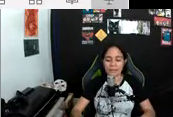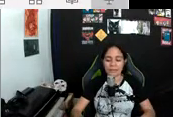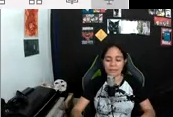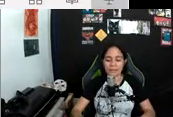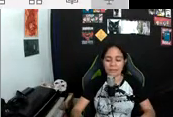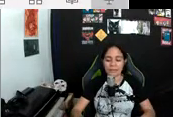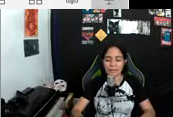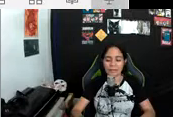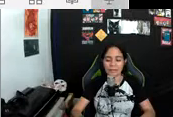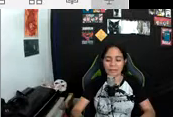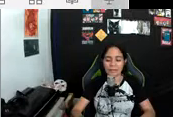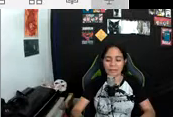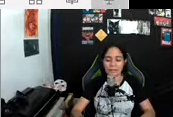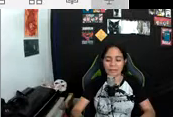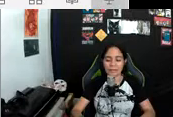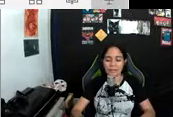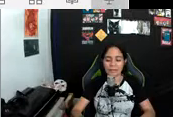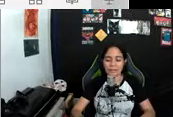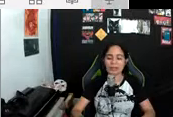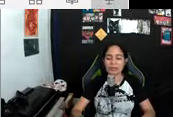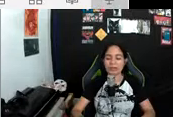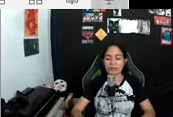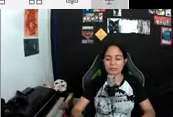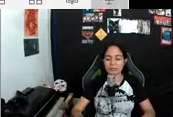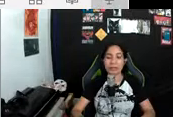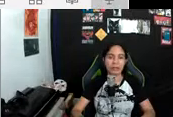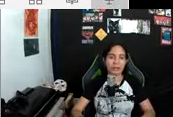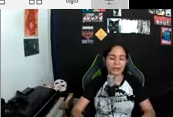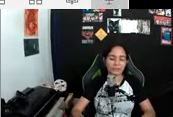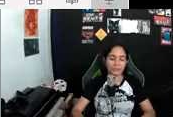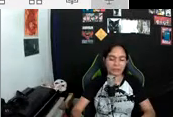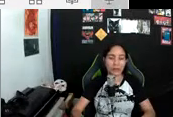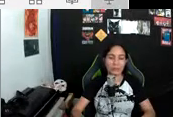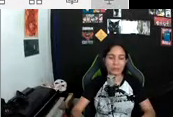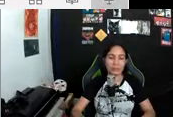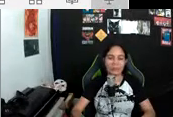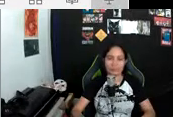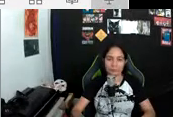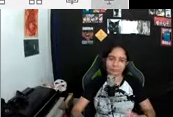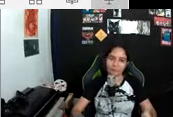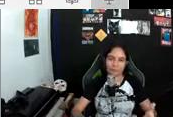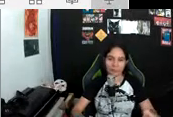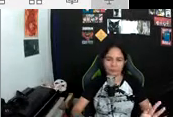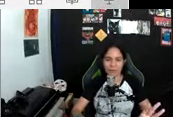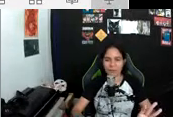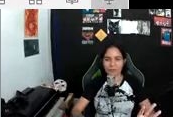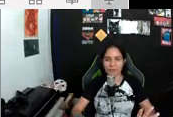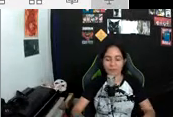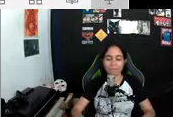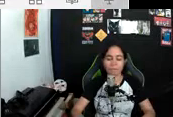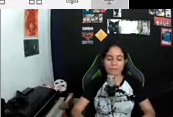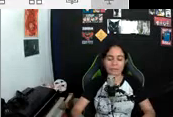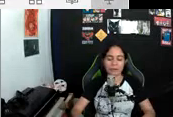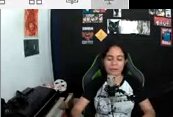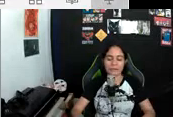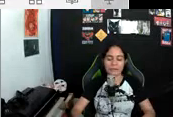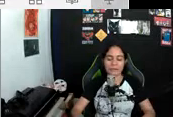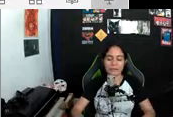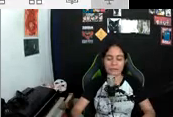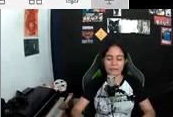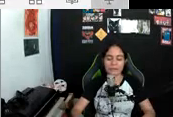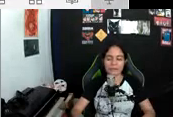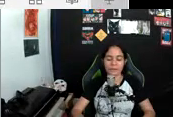de 60, né? Então, pelo menos a pessoa ali já tinha uns 20 anos, né, no mínimo. Pelo menos, por aí por cima.